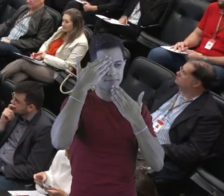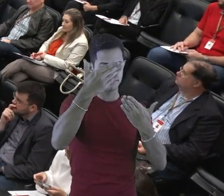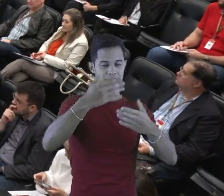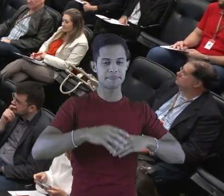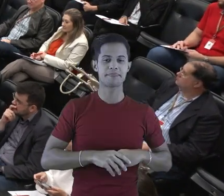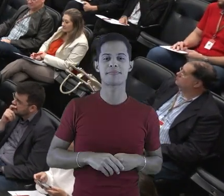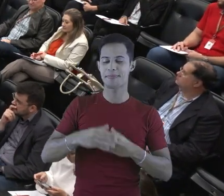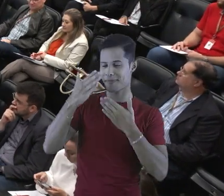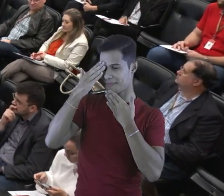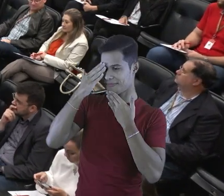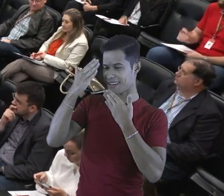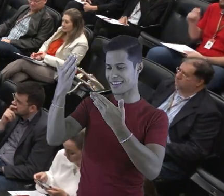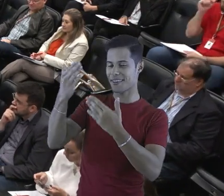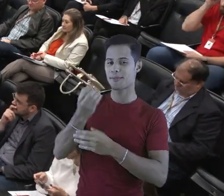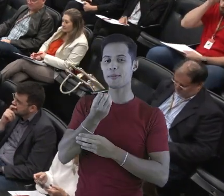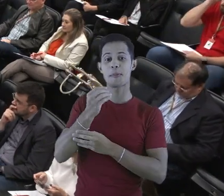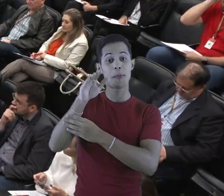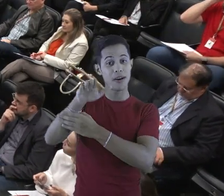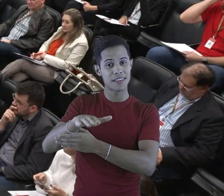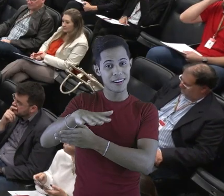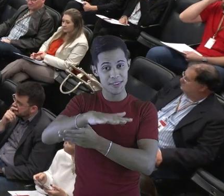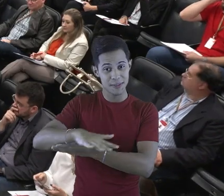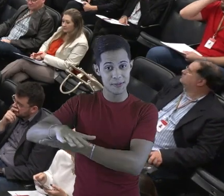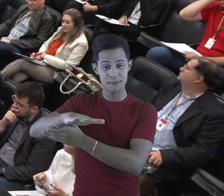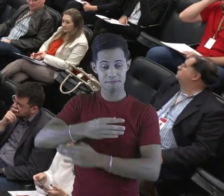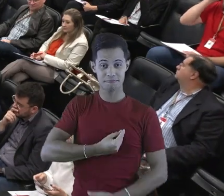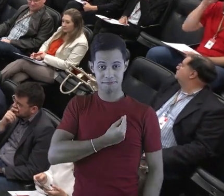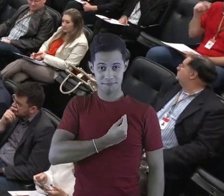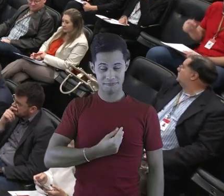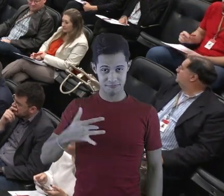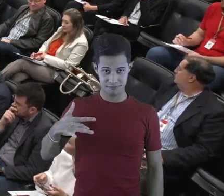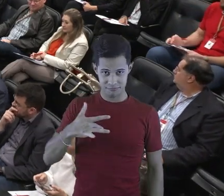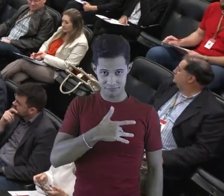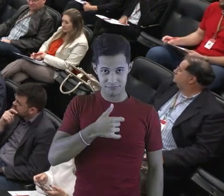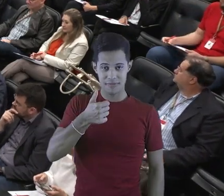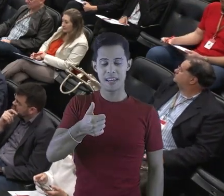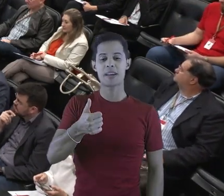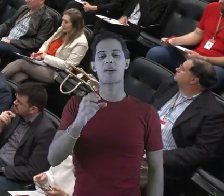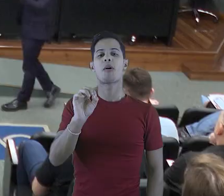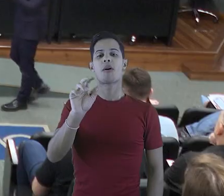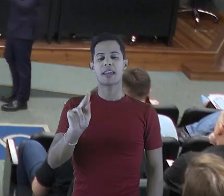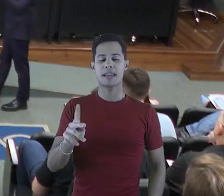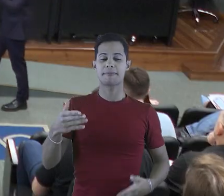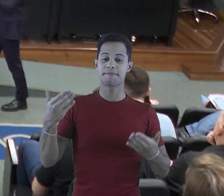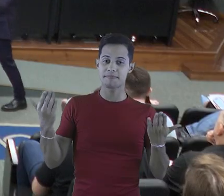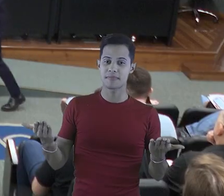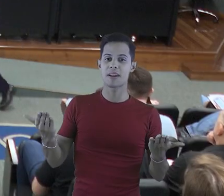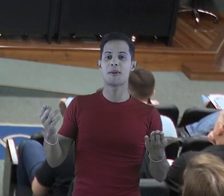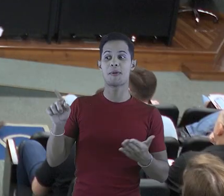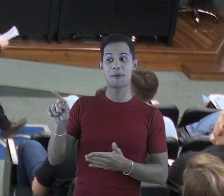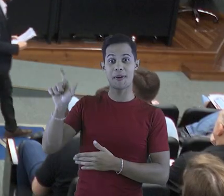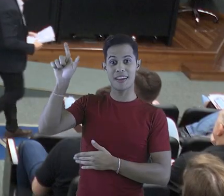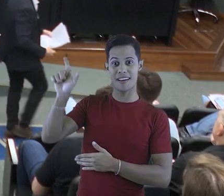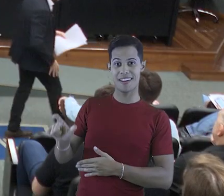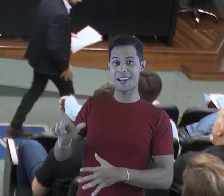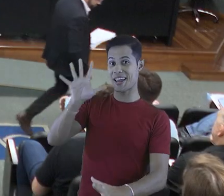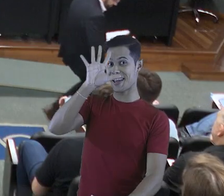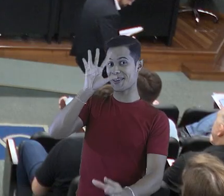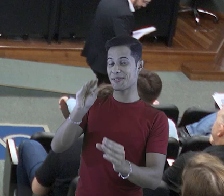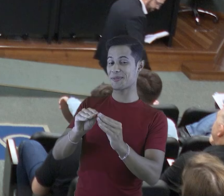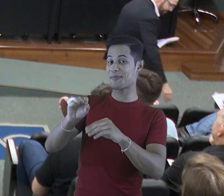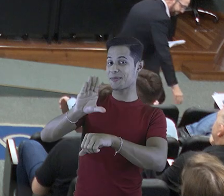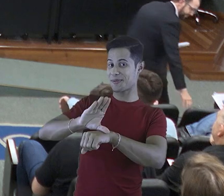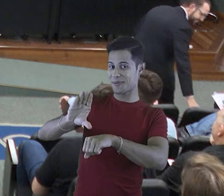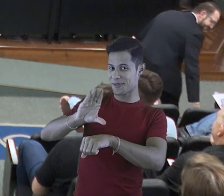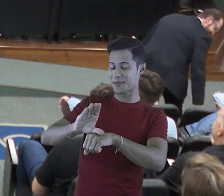Obrigado, José. Boa tarde, pessoal. Tudo bem? Então, está bom. Bom, o José quase que resumiu o curso